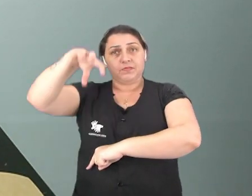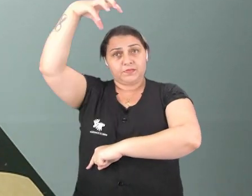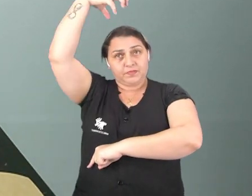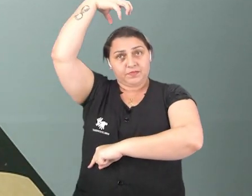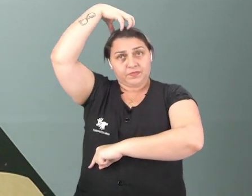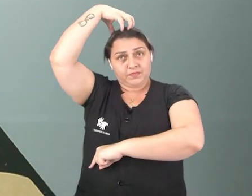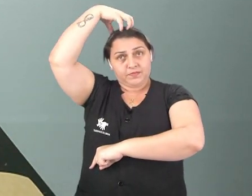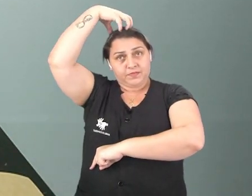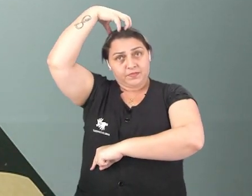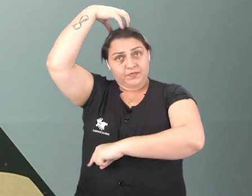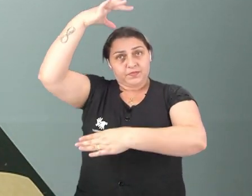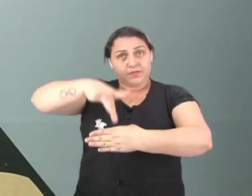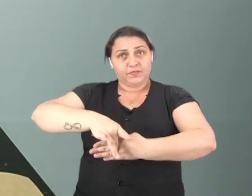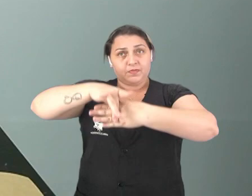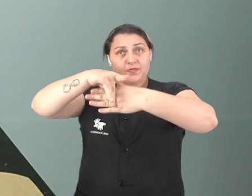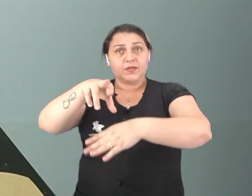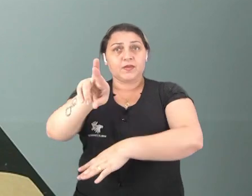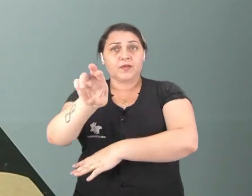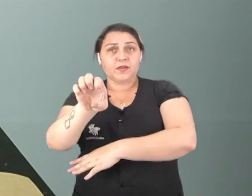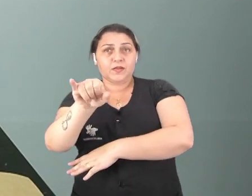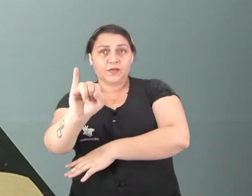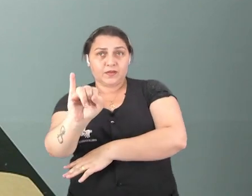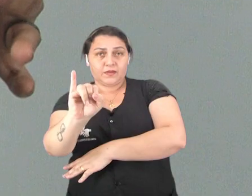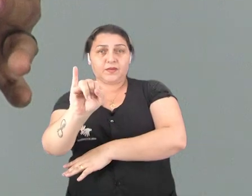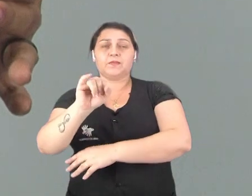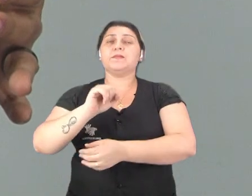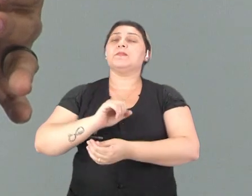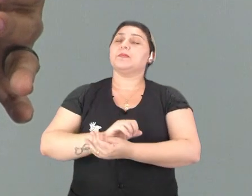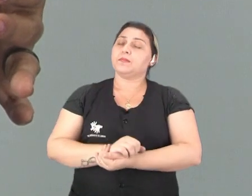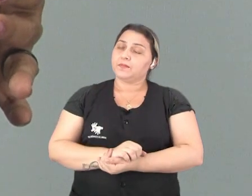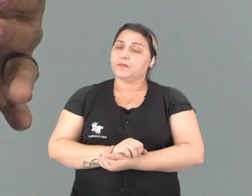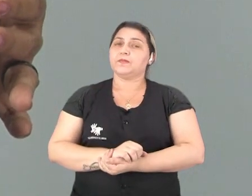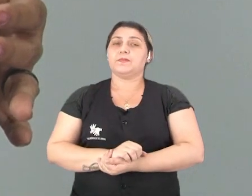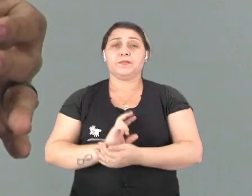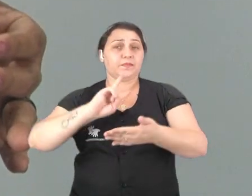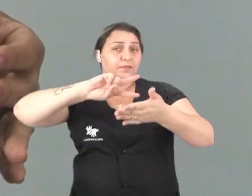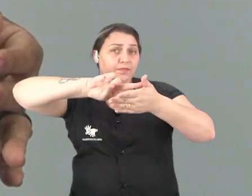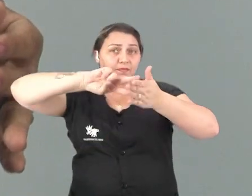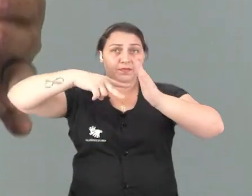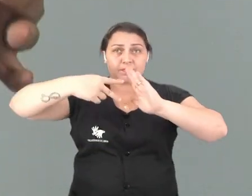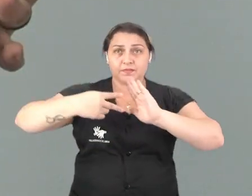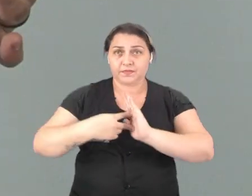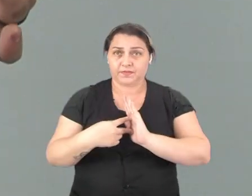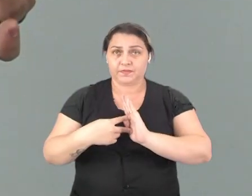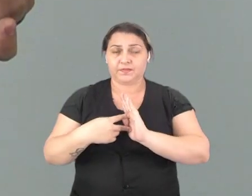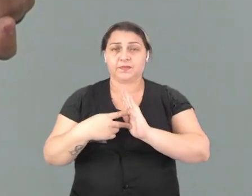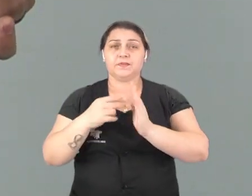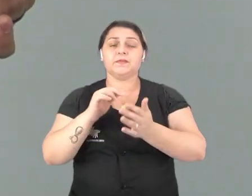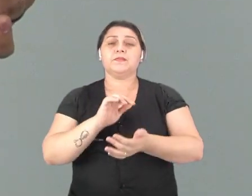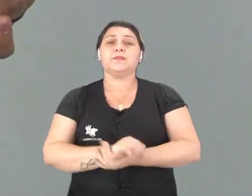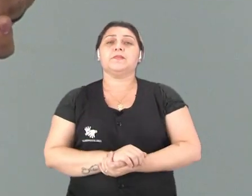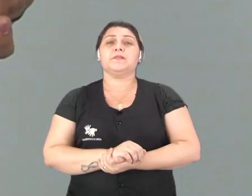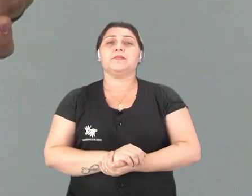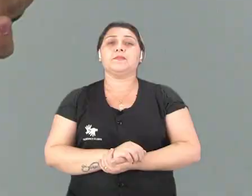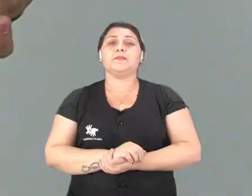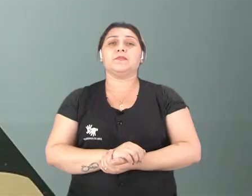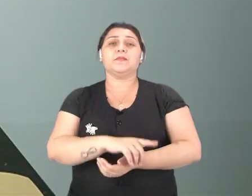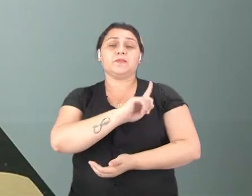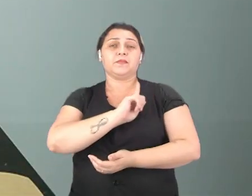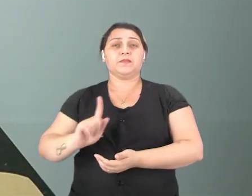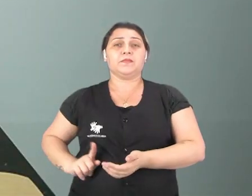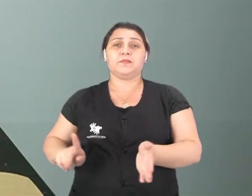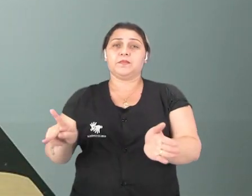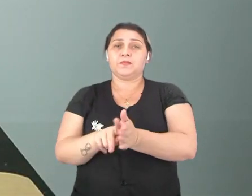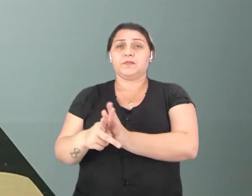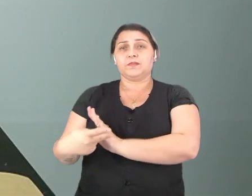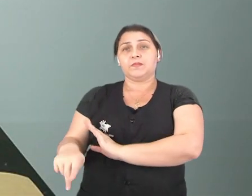como líder, certo? Isso significa que é governado por